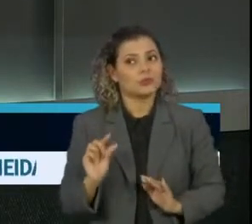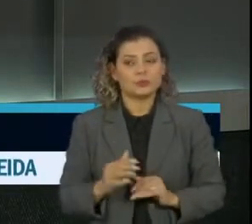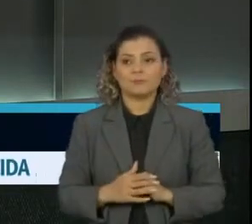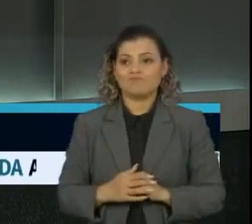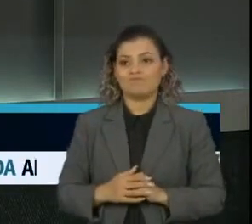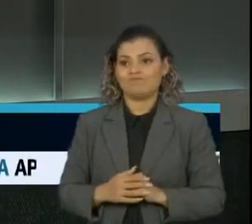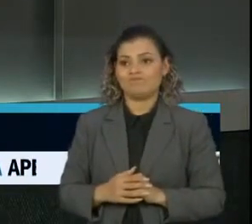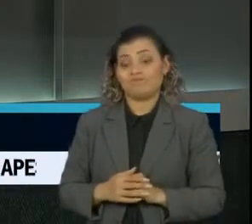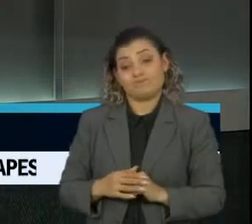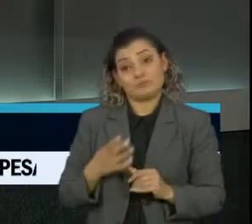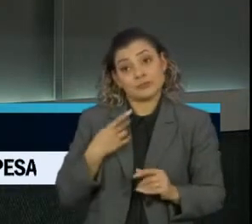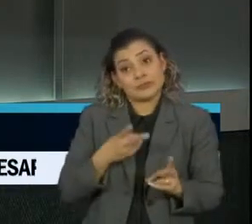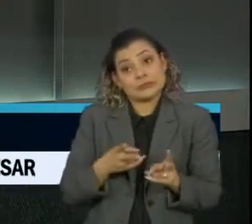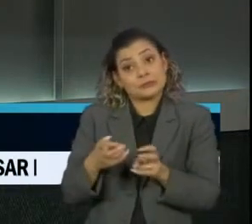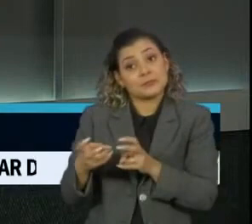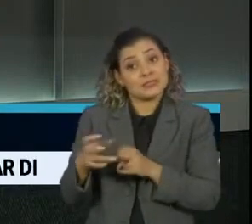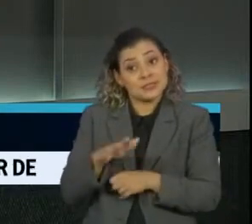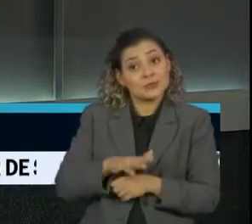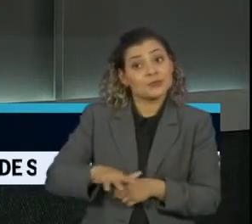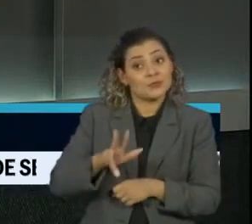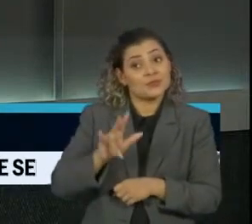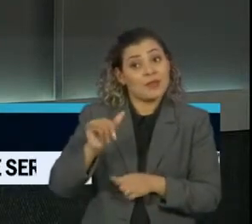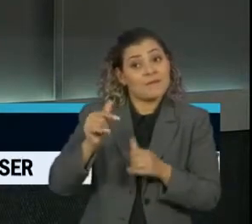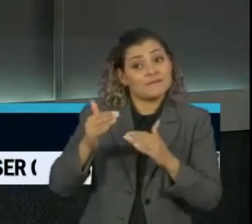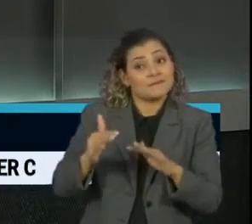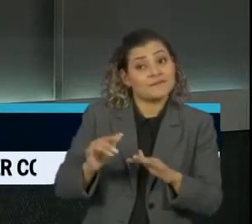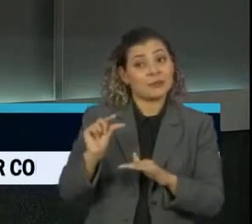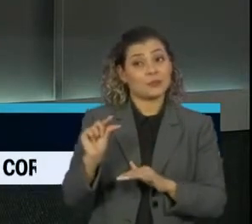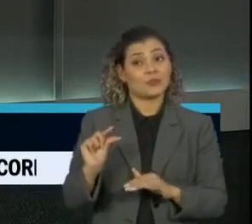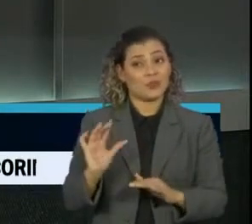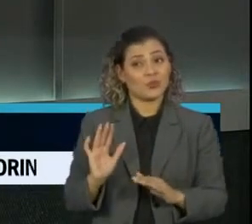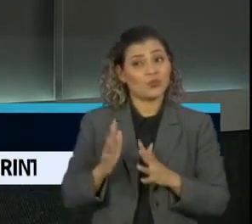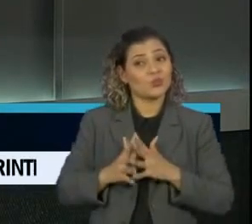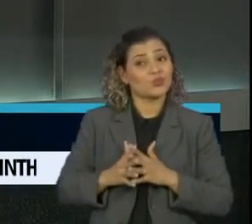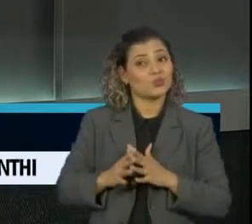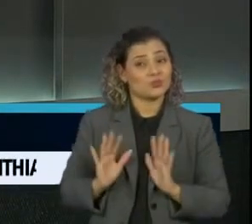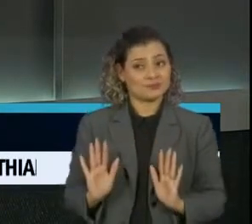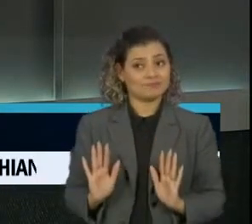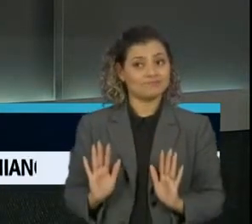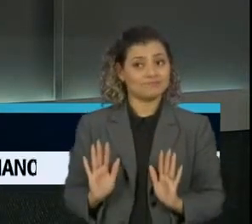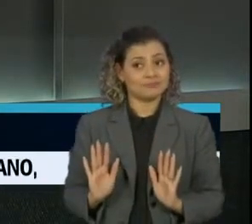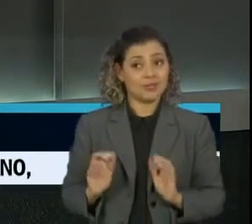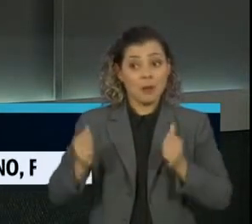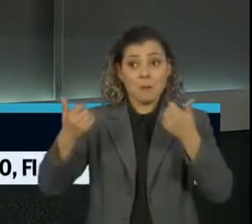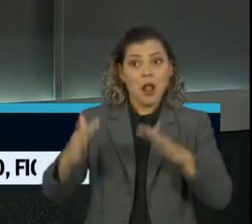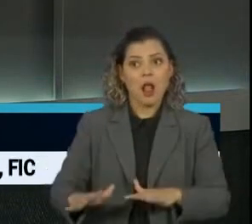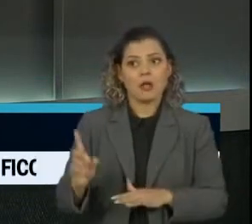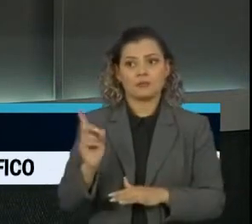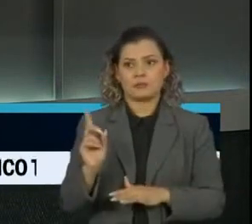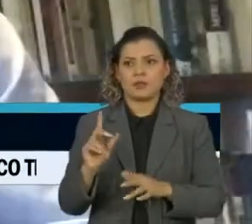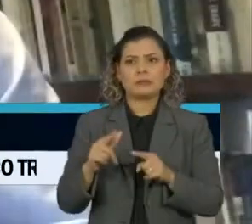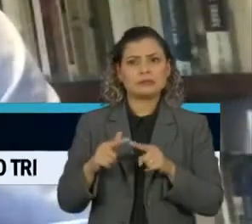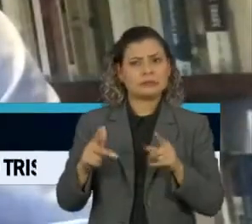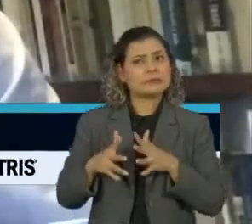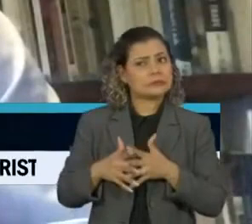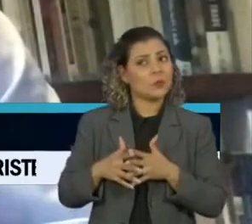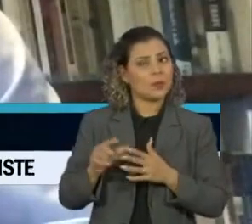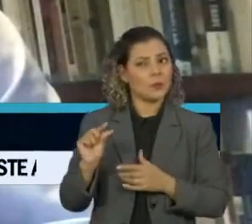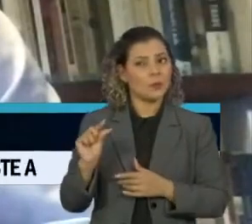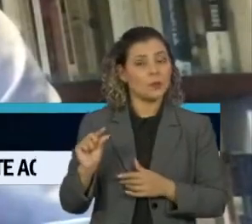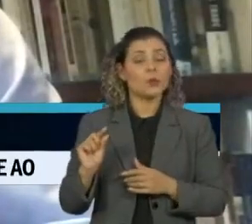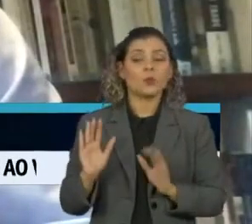eu antevejo uma situação que não vai ficar drástica, mas que nós